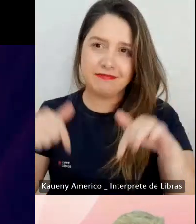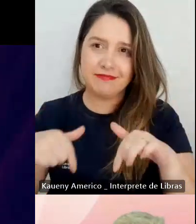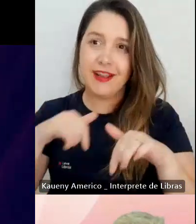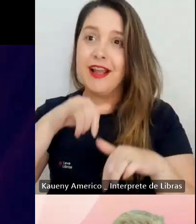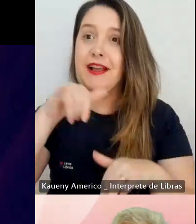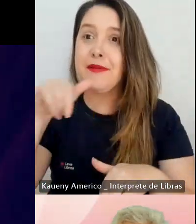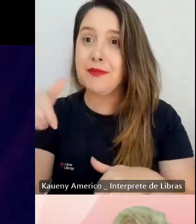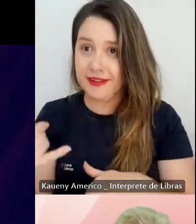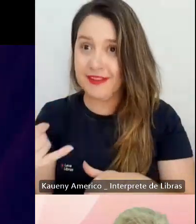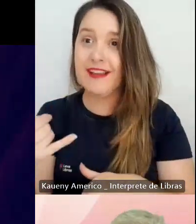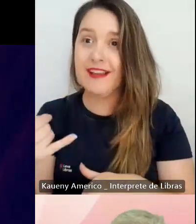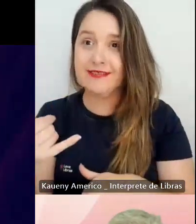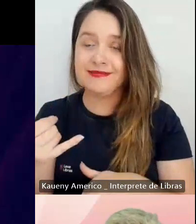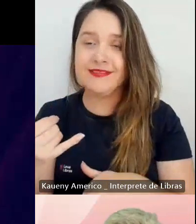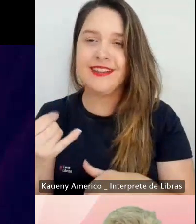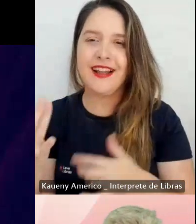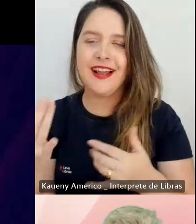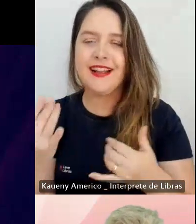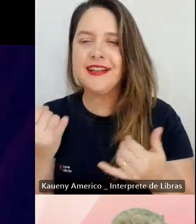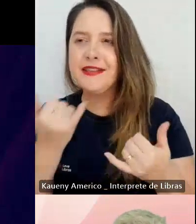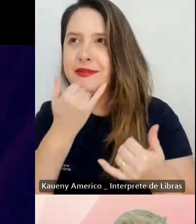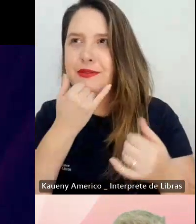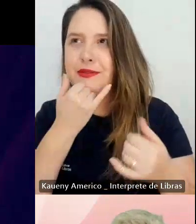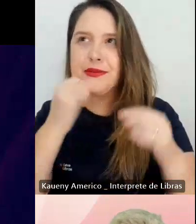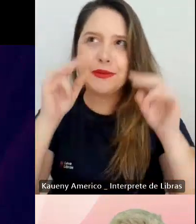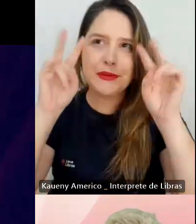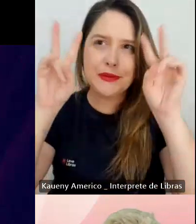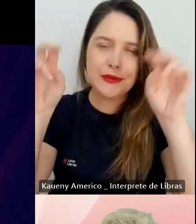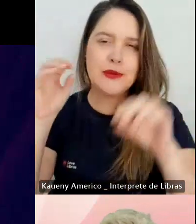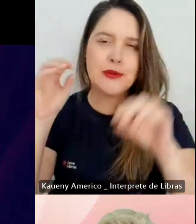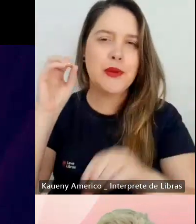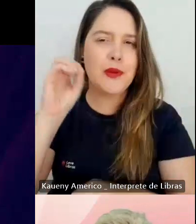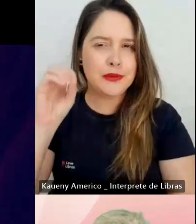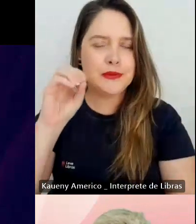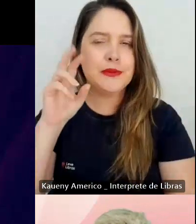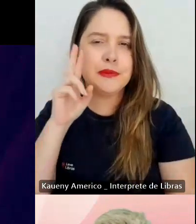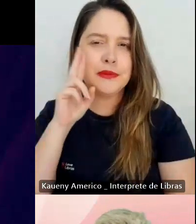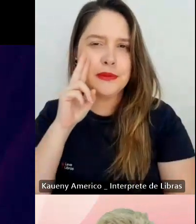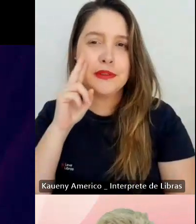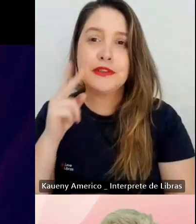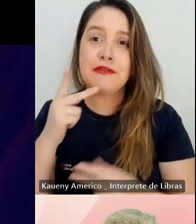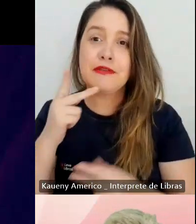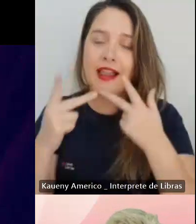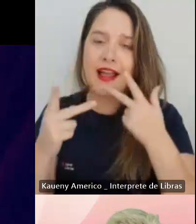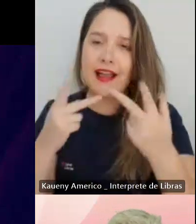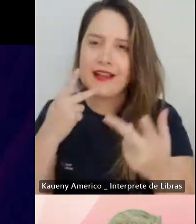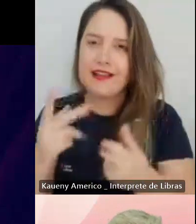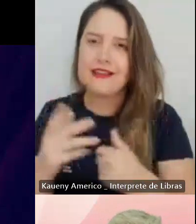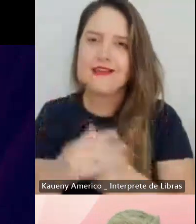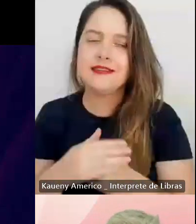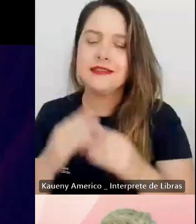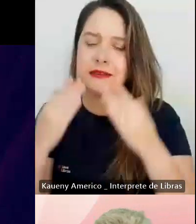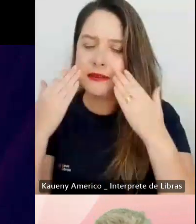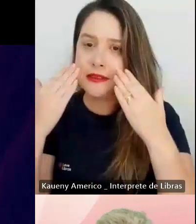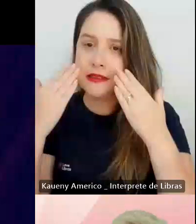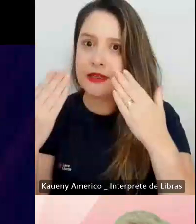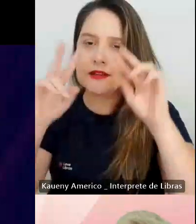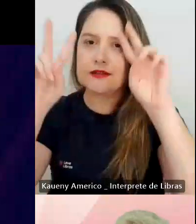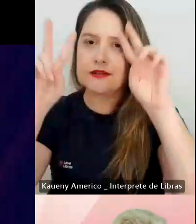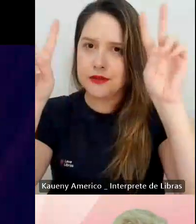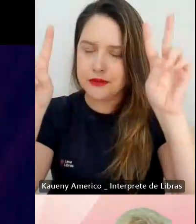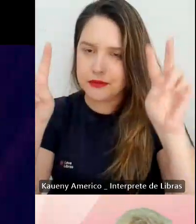a desculpa, entre aspas, do Outubro Rosa e falar, dar destaque nesse assunto, que quanto